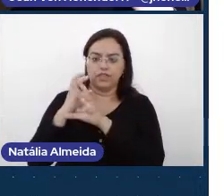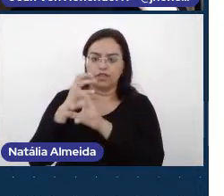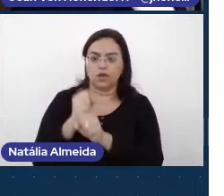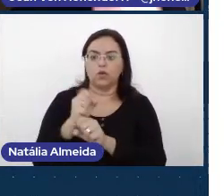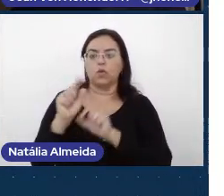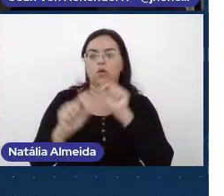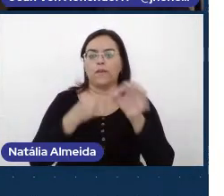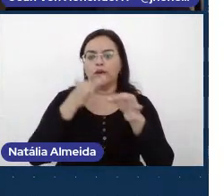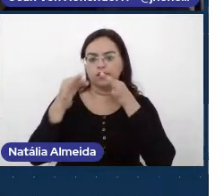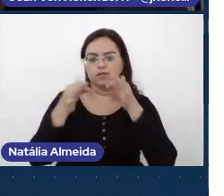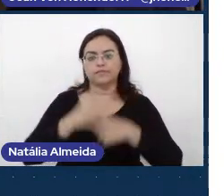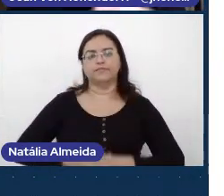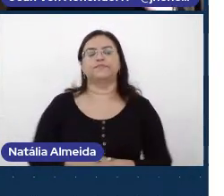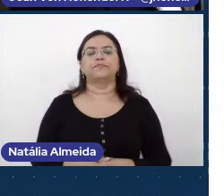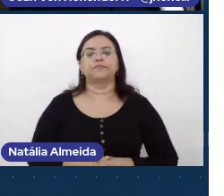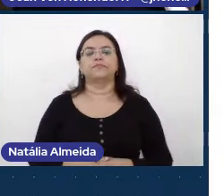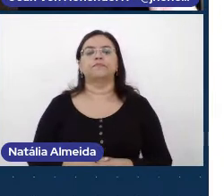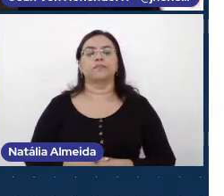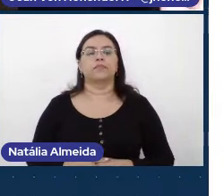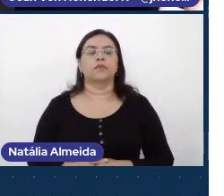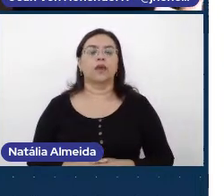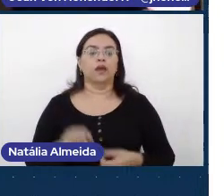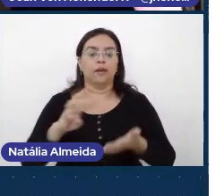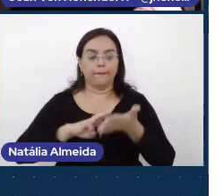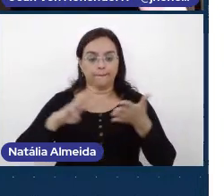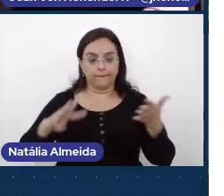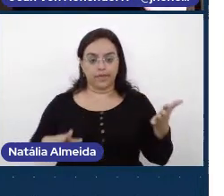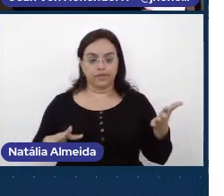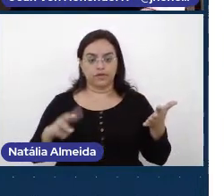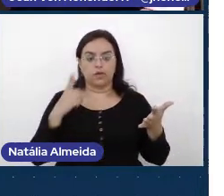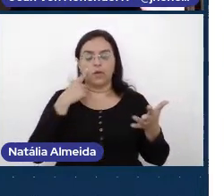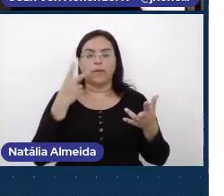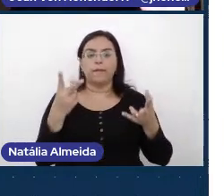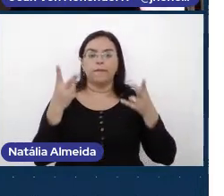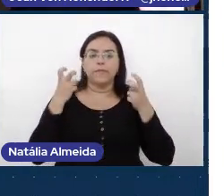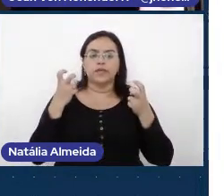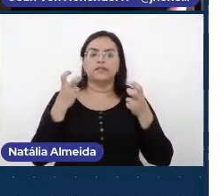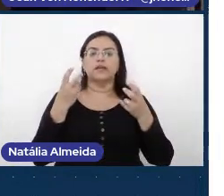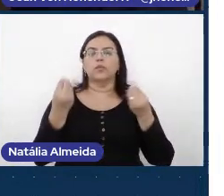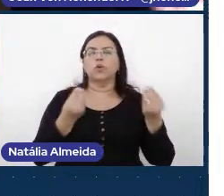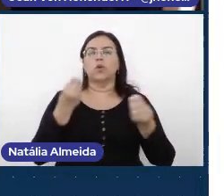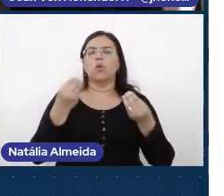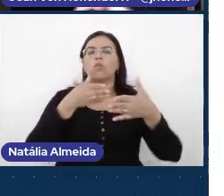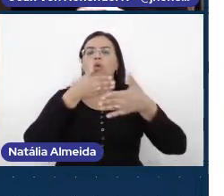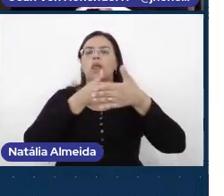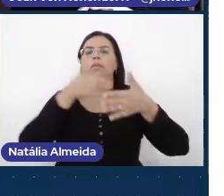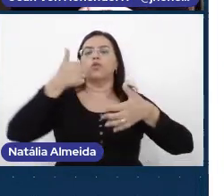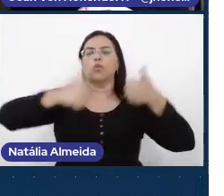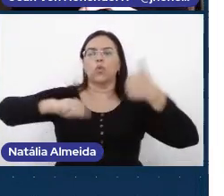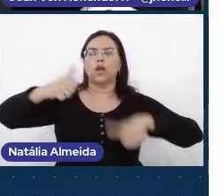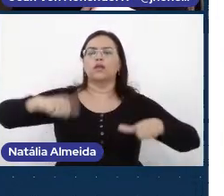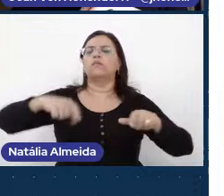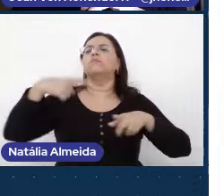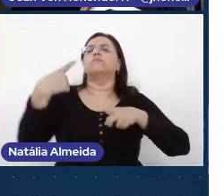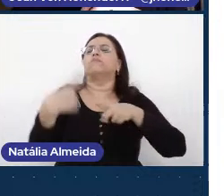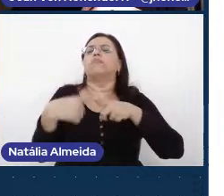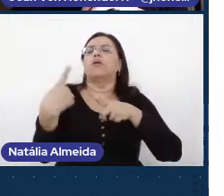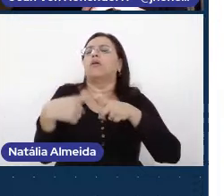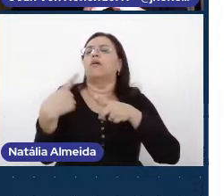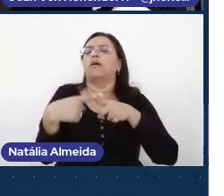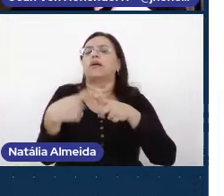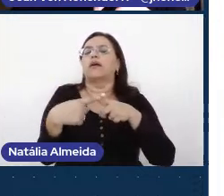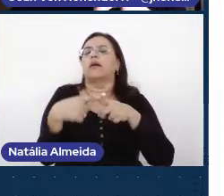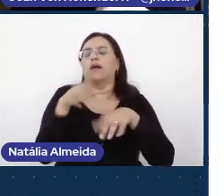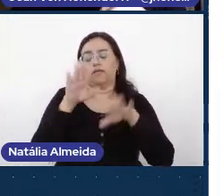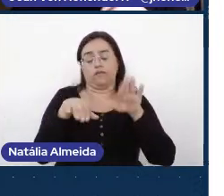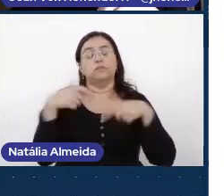estudo. O método é identificado qual é o delineamento qualitativo, o porquê desse delineamento, muitas vezes